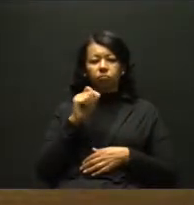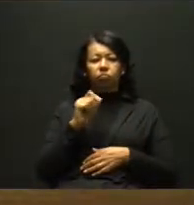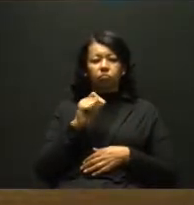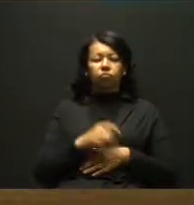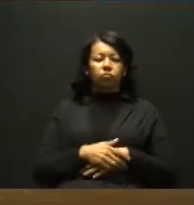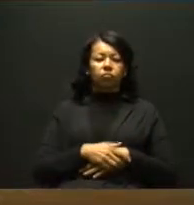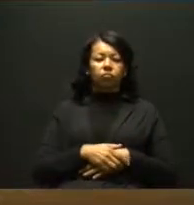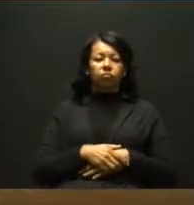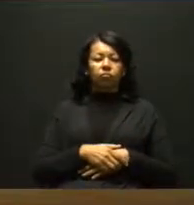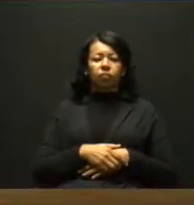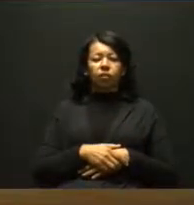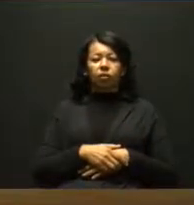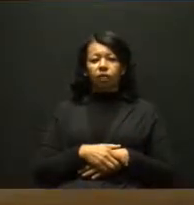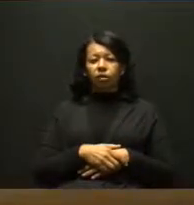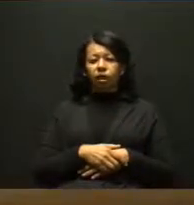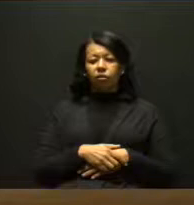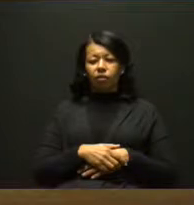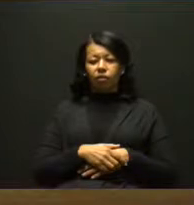fala